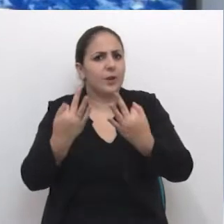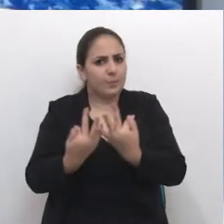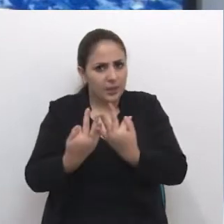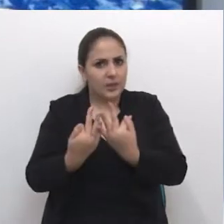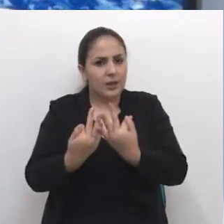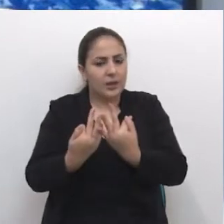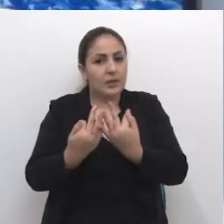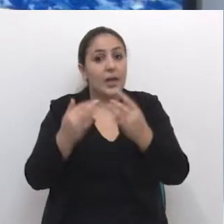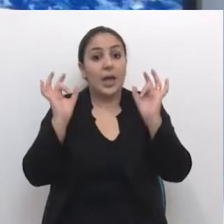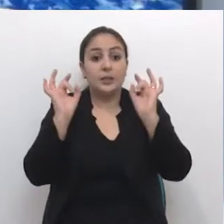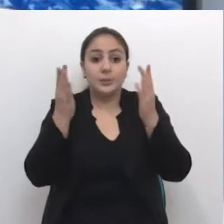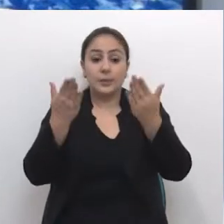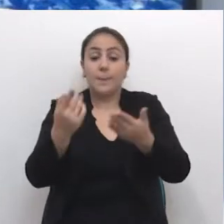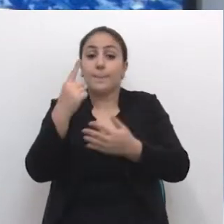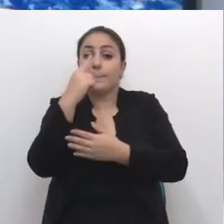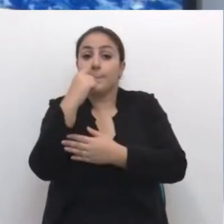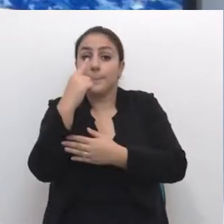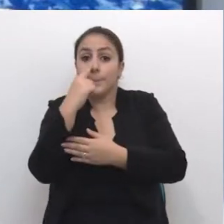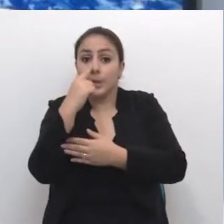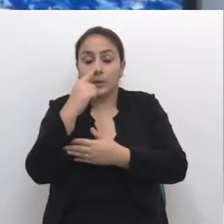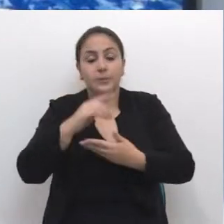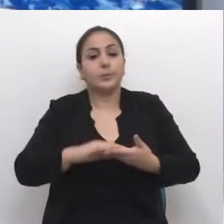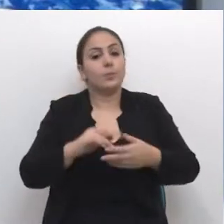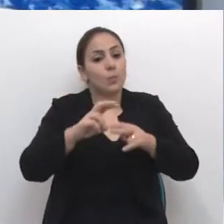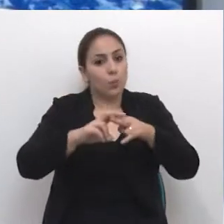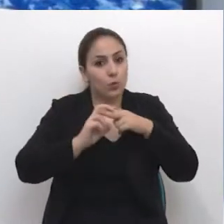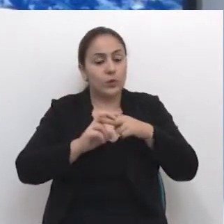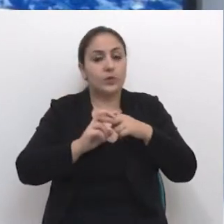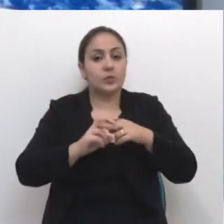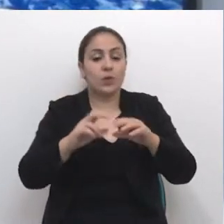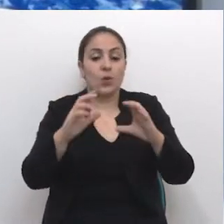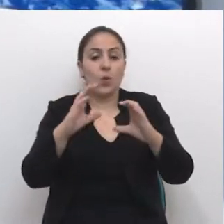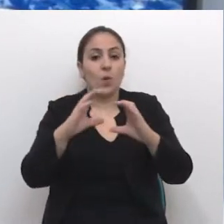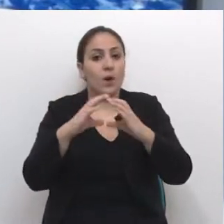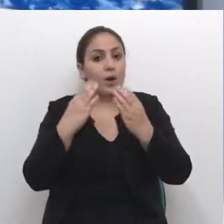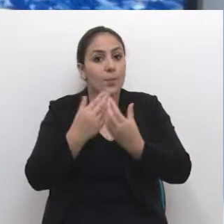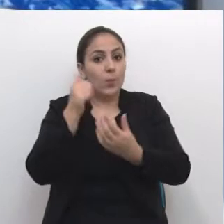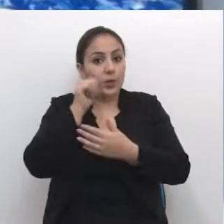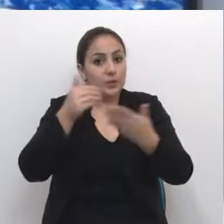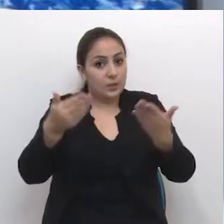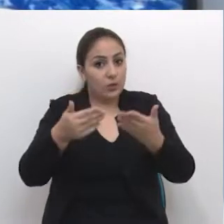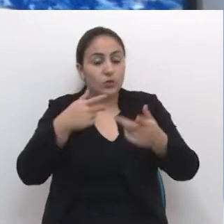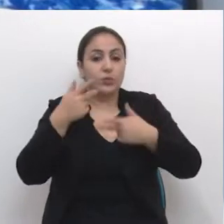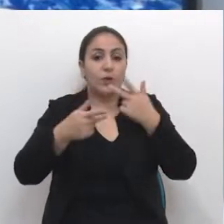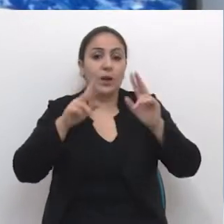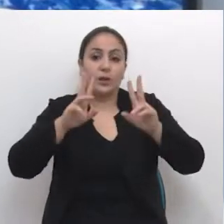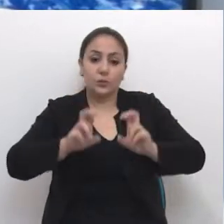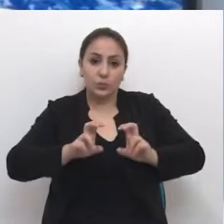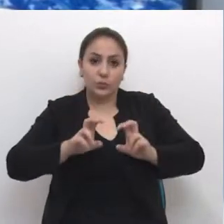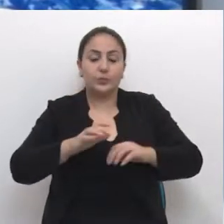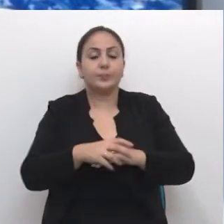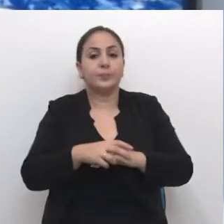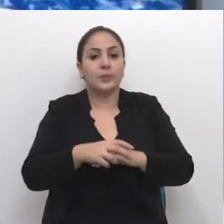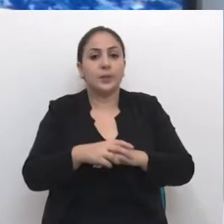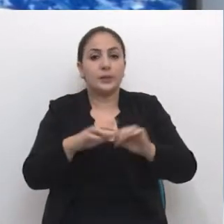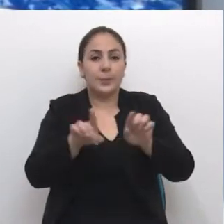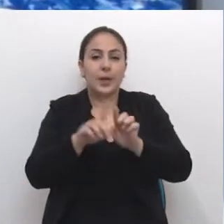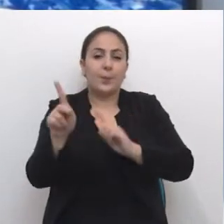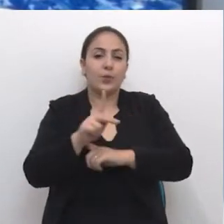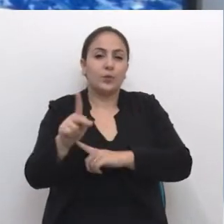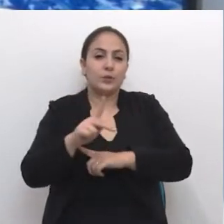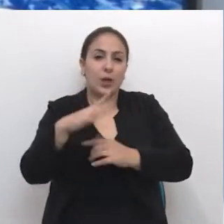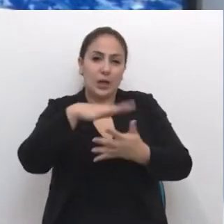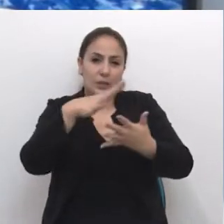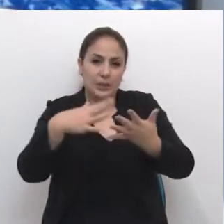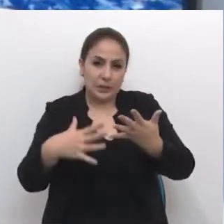famílias, especialmente para as mães. Por isso, o Câmara Mulher de hoje vai tratar deste assunto com a professora